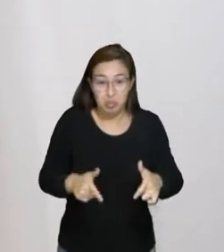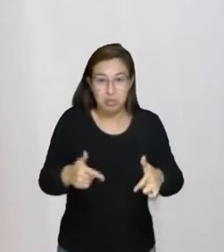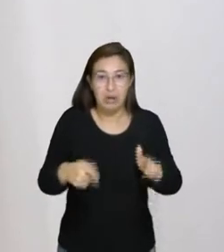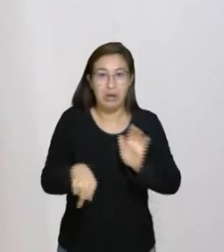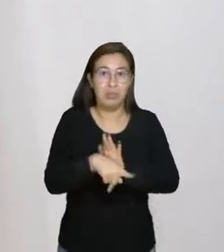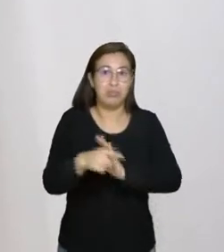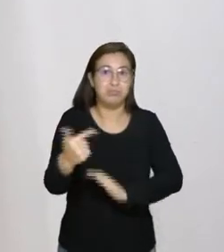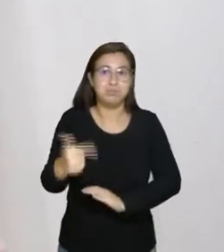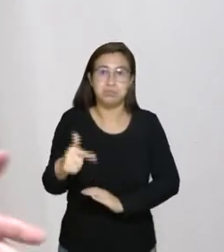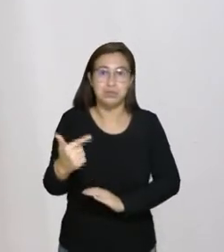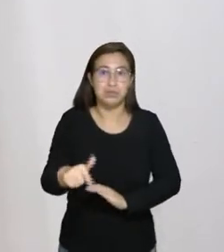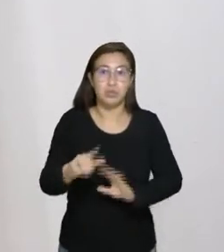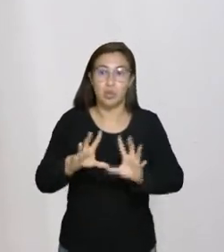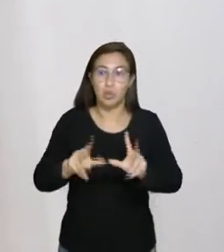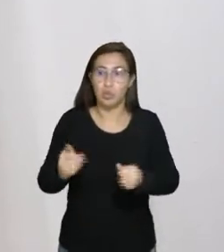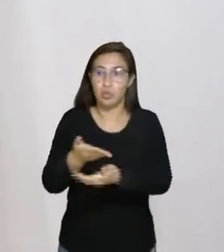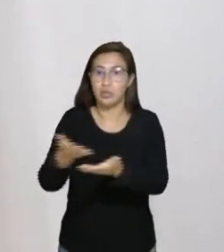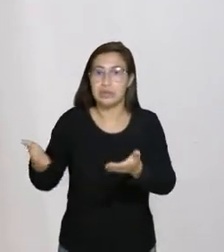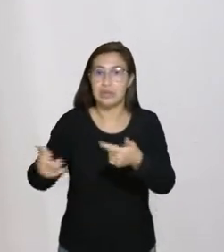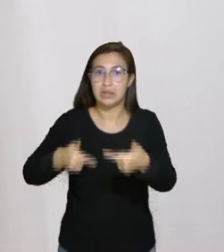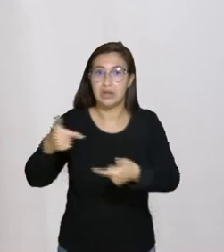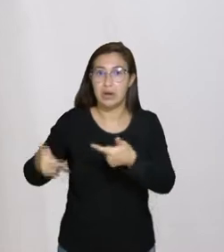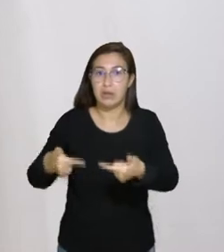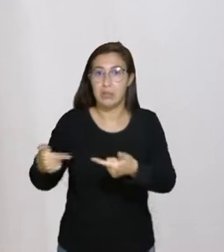Não tem lugar para todo mundo.